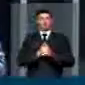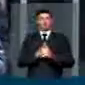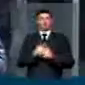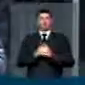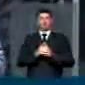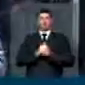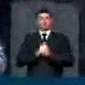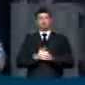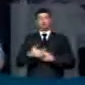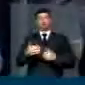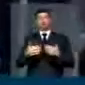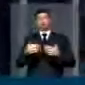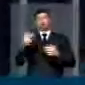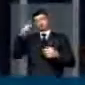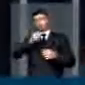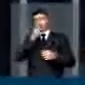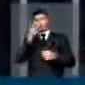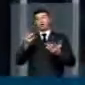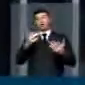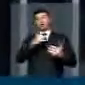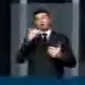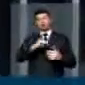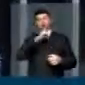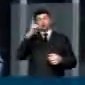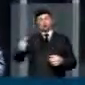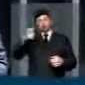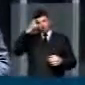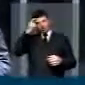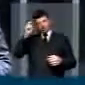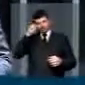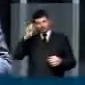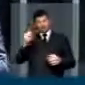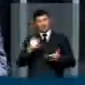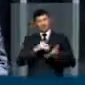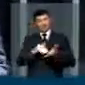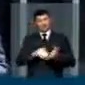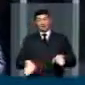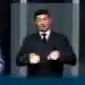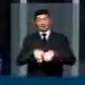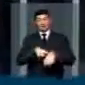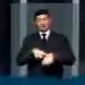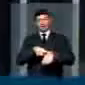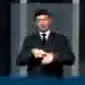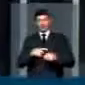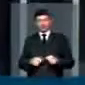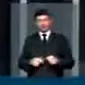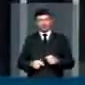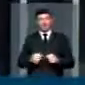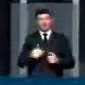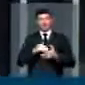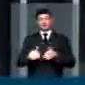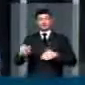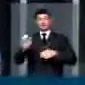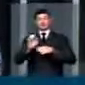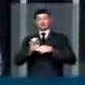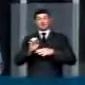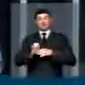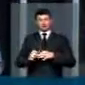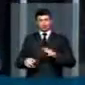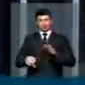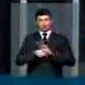faleceu justamente no Dia da Consciência Negra. Ele foi secretário de Igualdade Racial, secretário de Estado de Igualdade